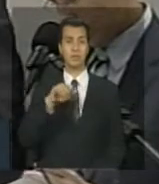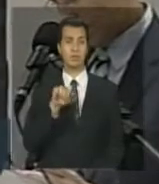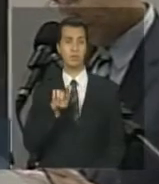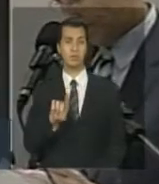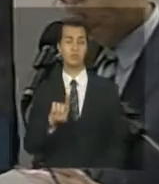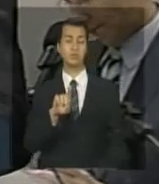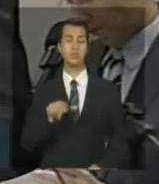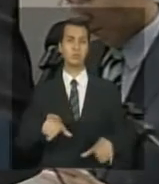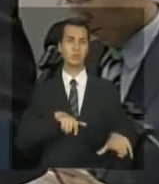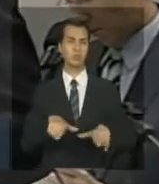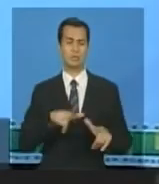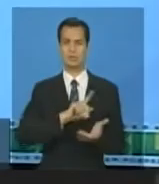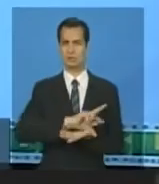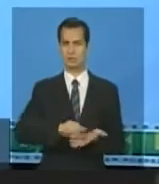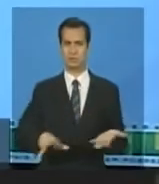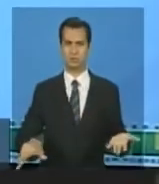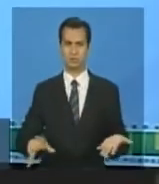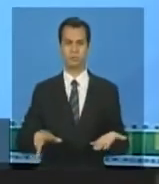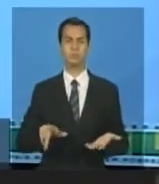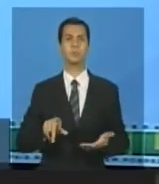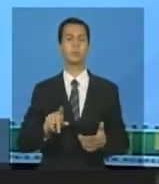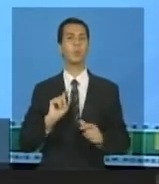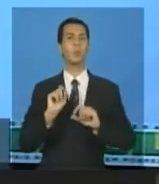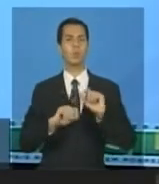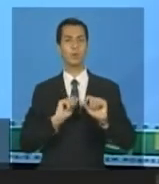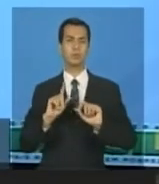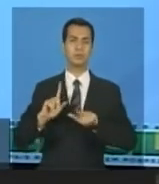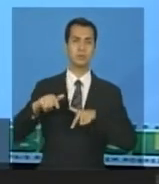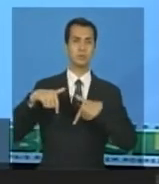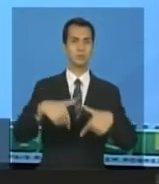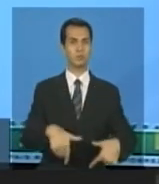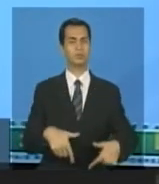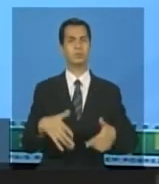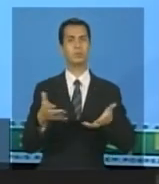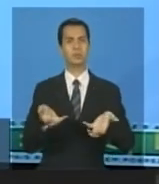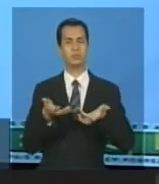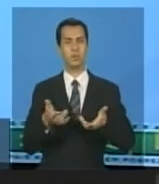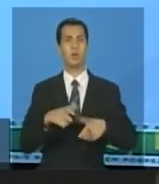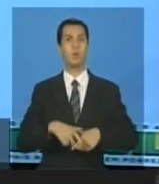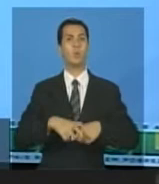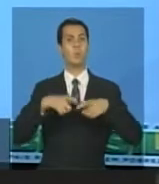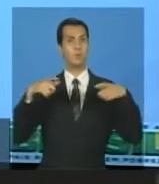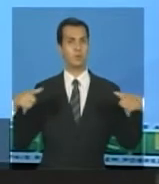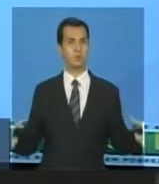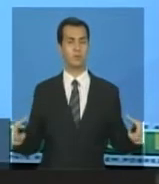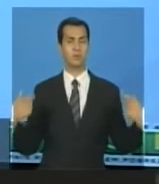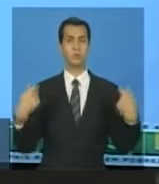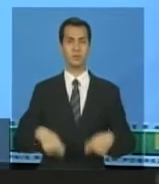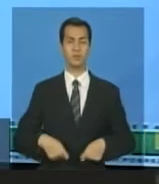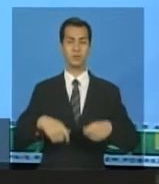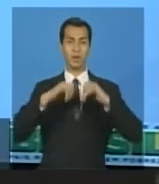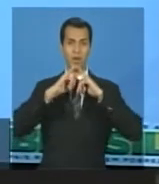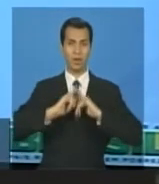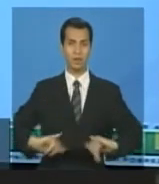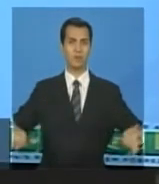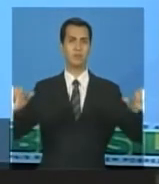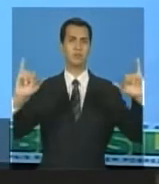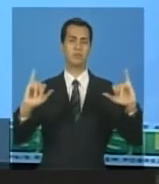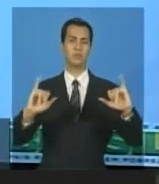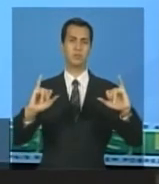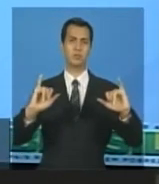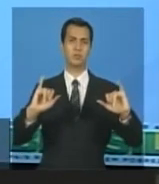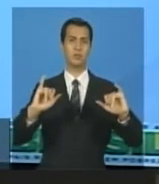todo esse aspecto próximo e o grande desafio é aumentar isso aí jogar o alerta ter mais tempo